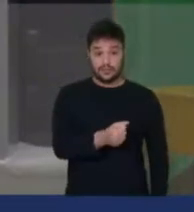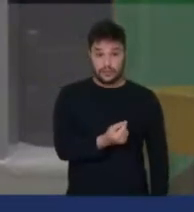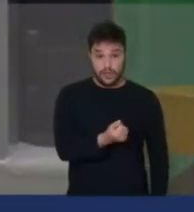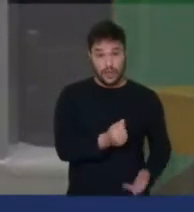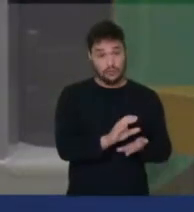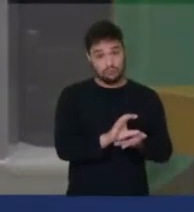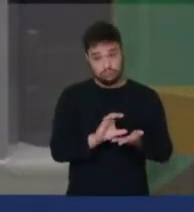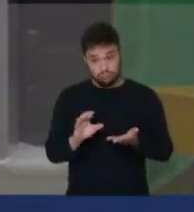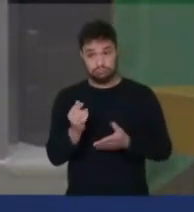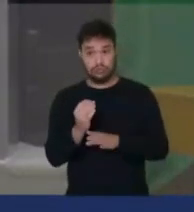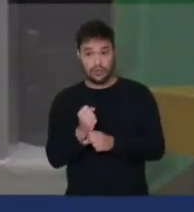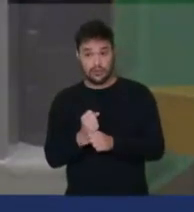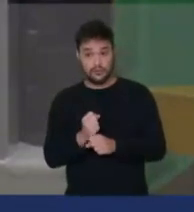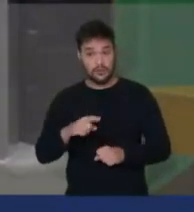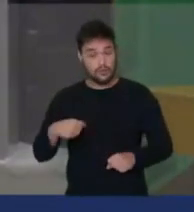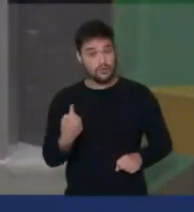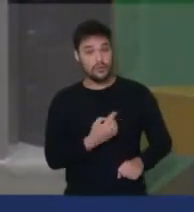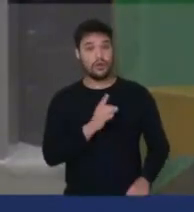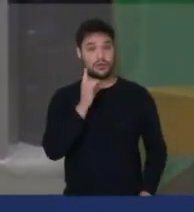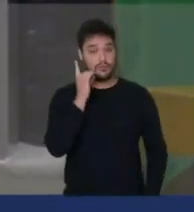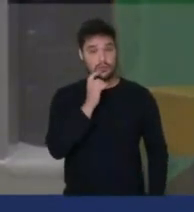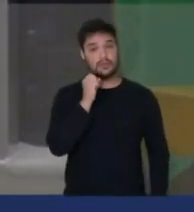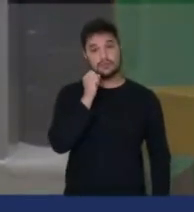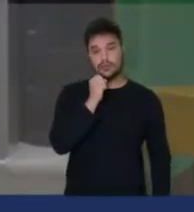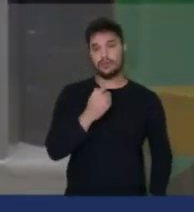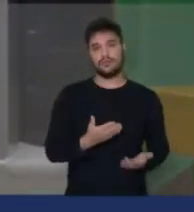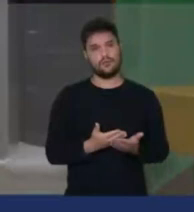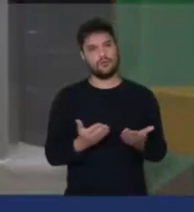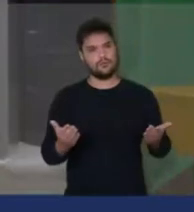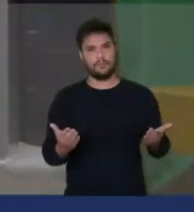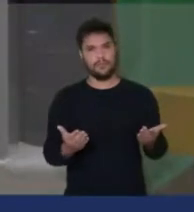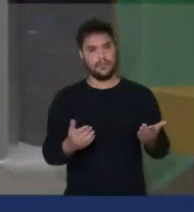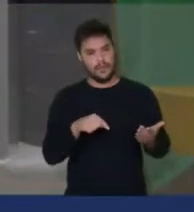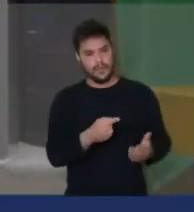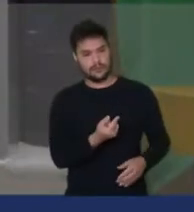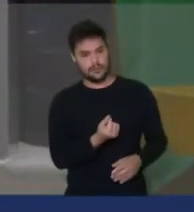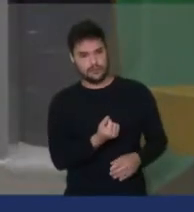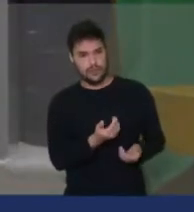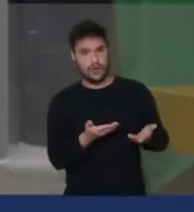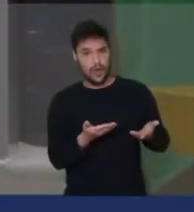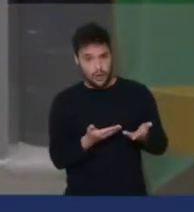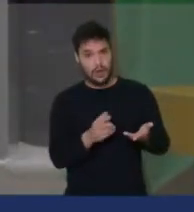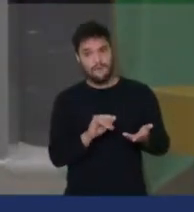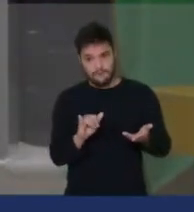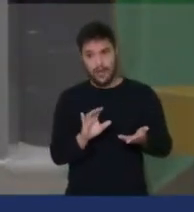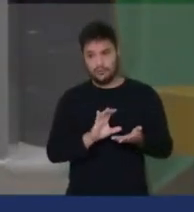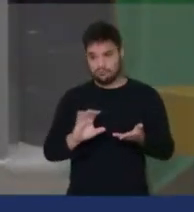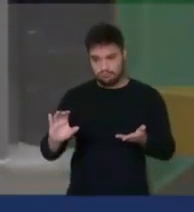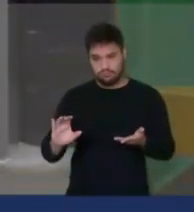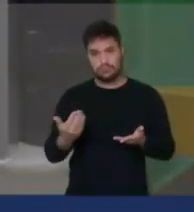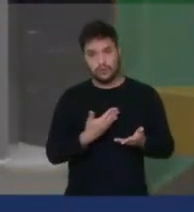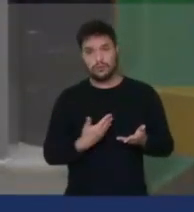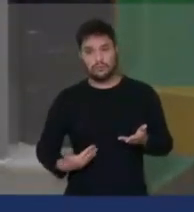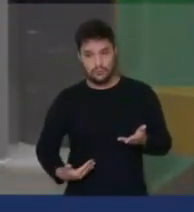orçamento aprovado por nós, deputados, e pelos senadores e senadoras. Então, todo esse recurso passa agora a ter uma destinação pública